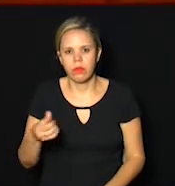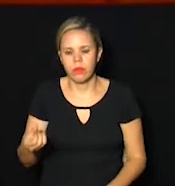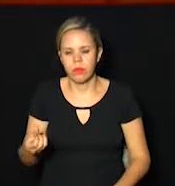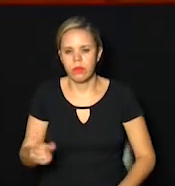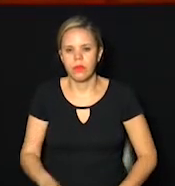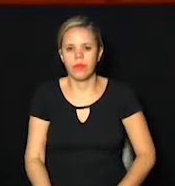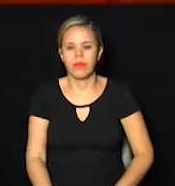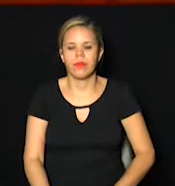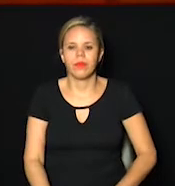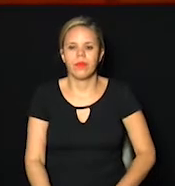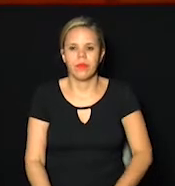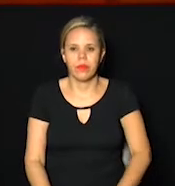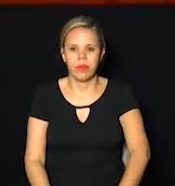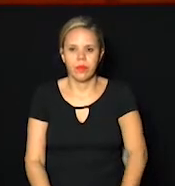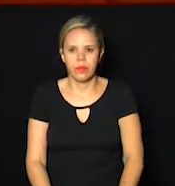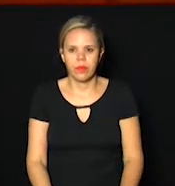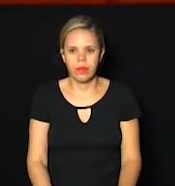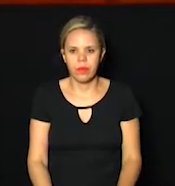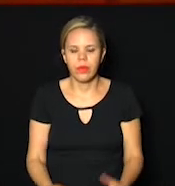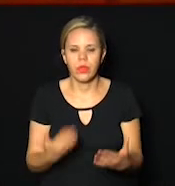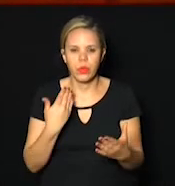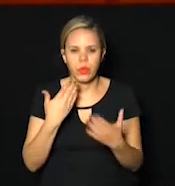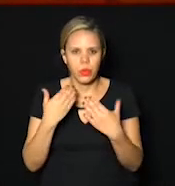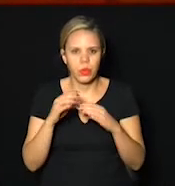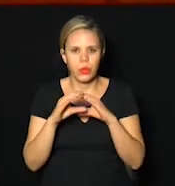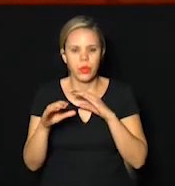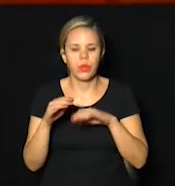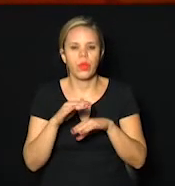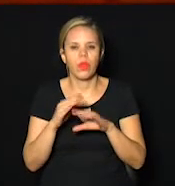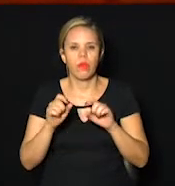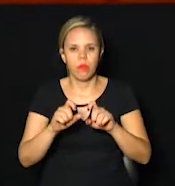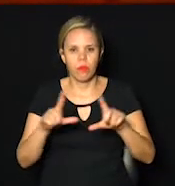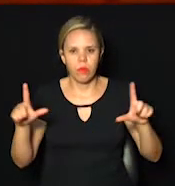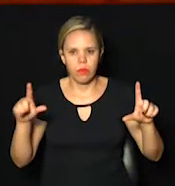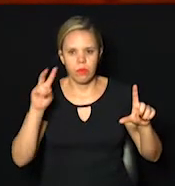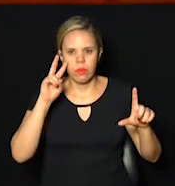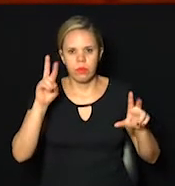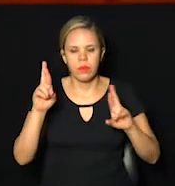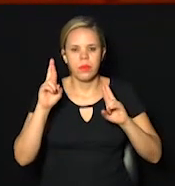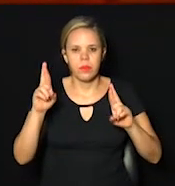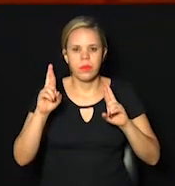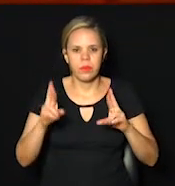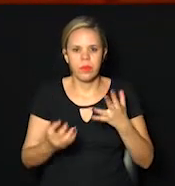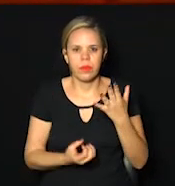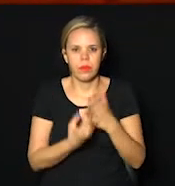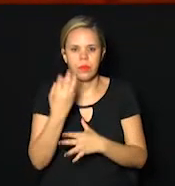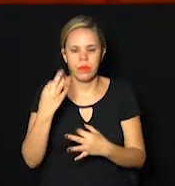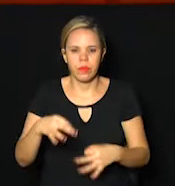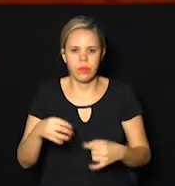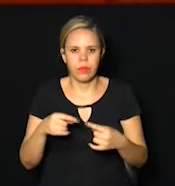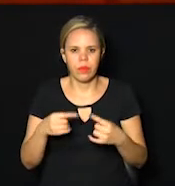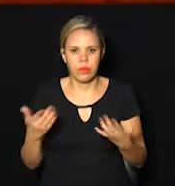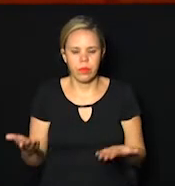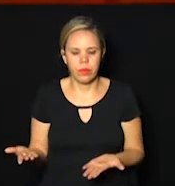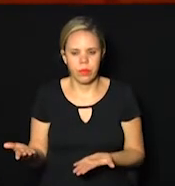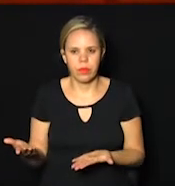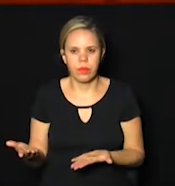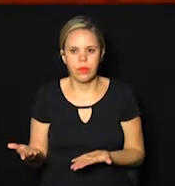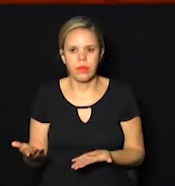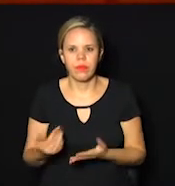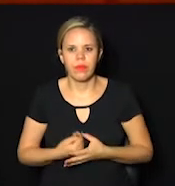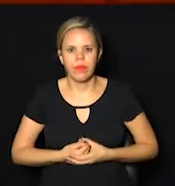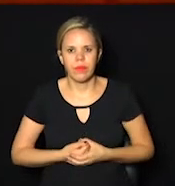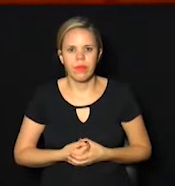3776. Então vamos lá, eu vou compartilhar com vocês uma tela. Espero que as coisas funcionem da melhor forma aqui, porque